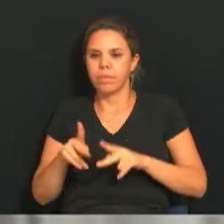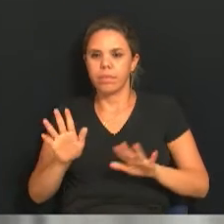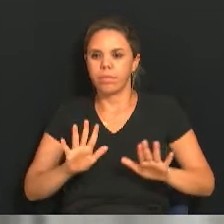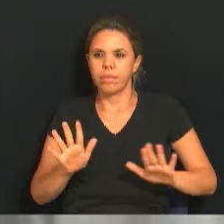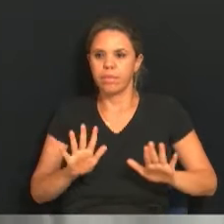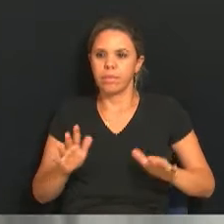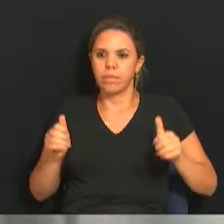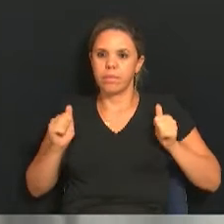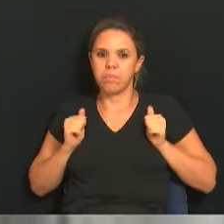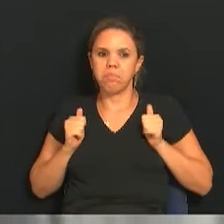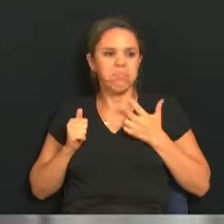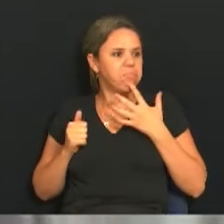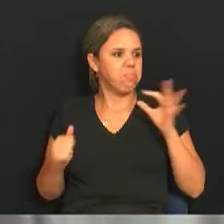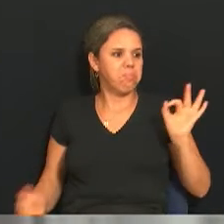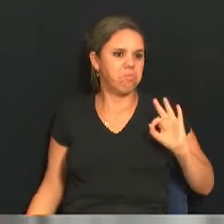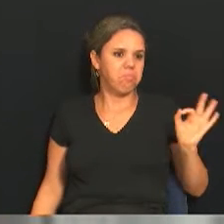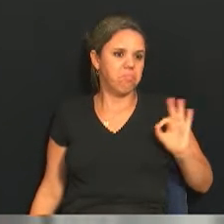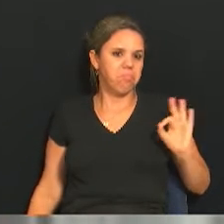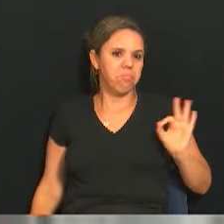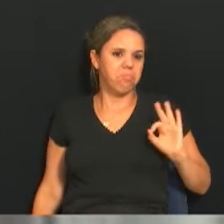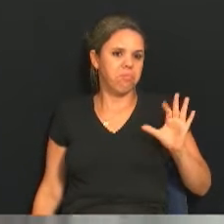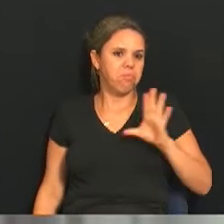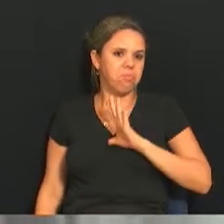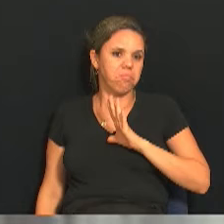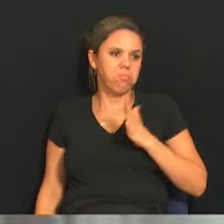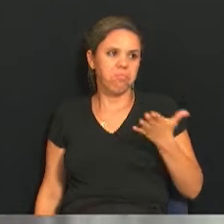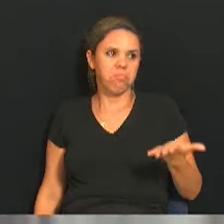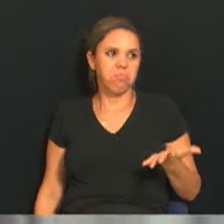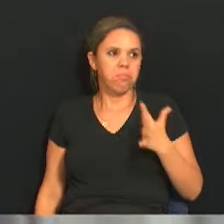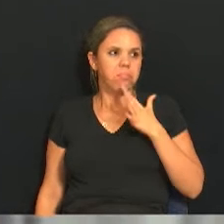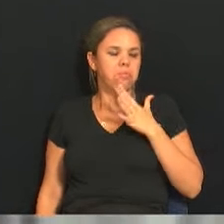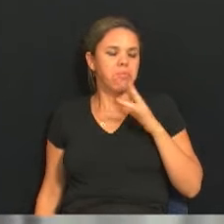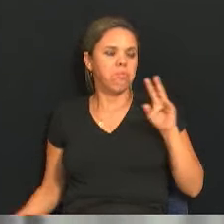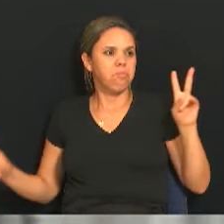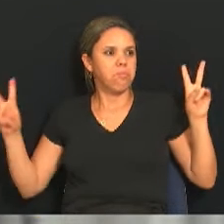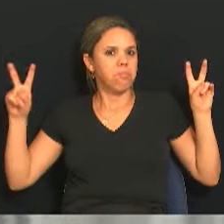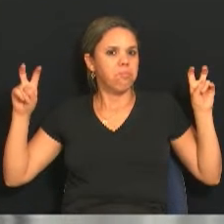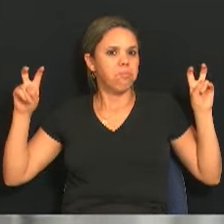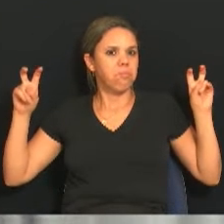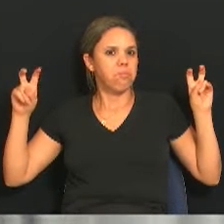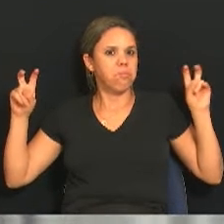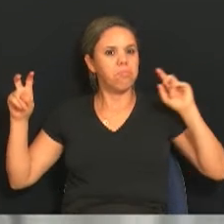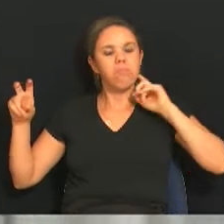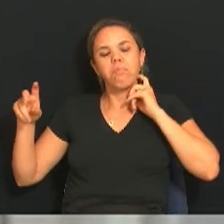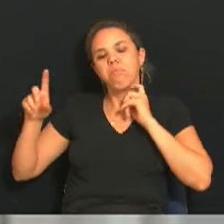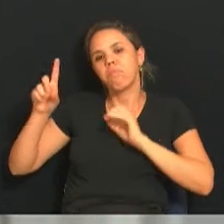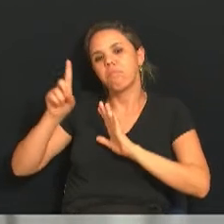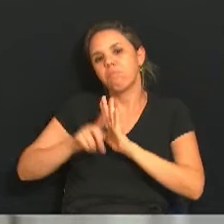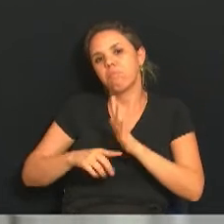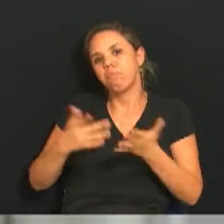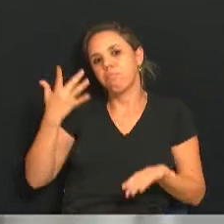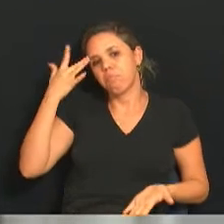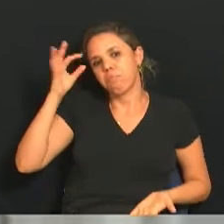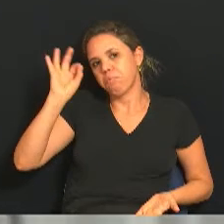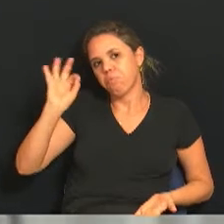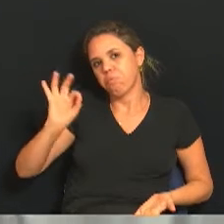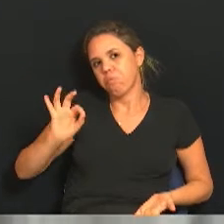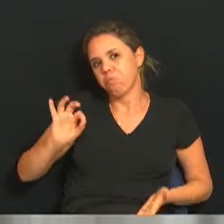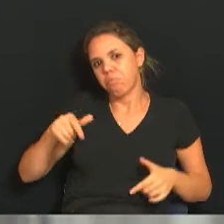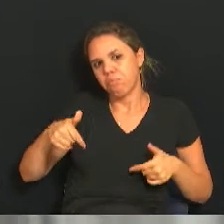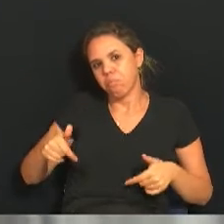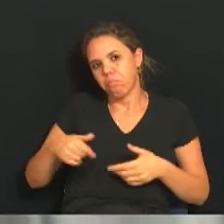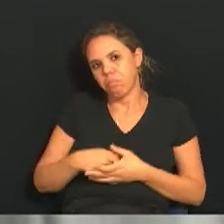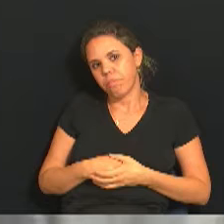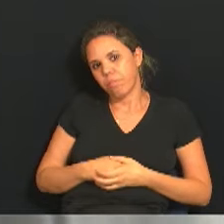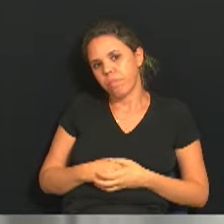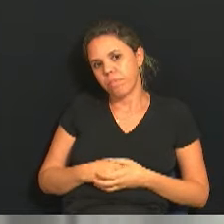nem conhecem, né, a cidade e conhecem o tema, né, direito, para poder tomar aí algumas